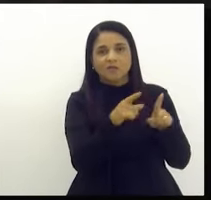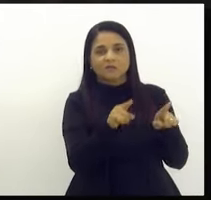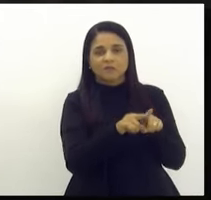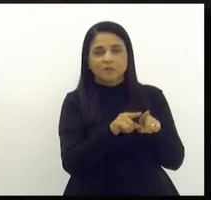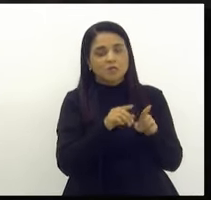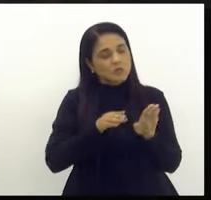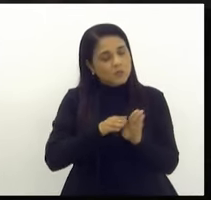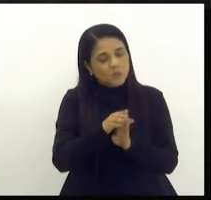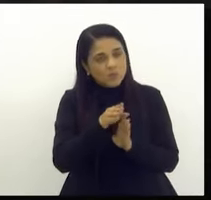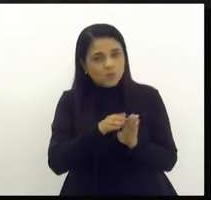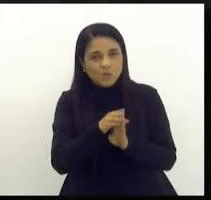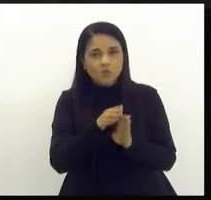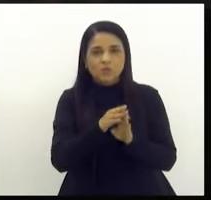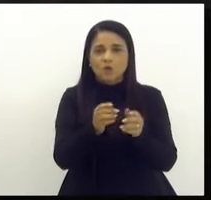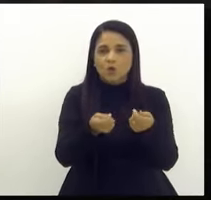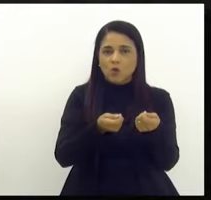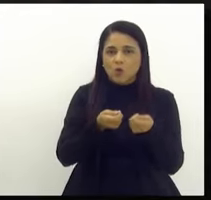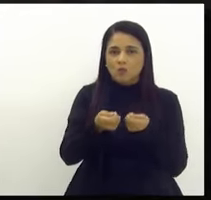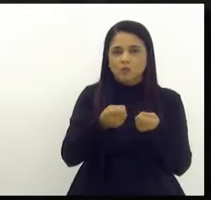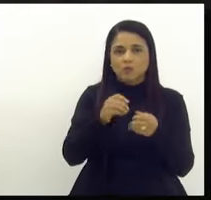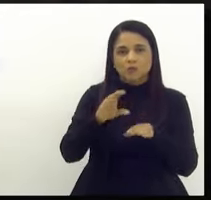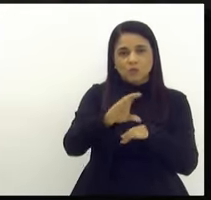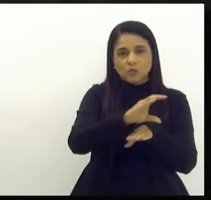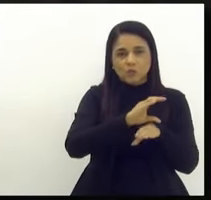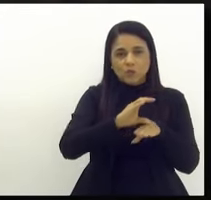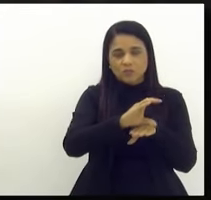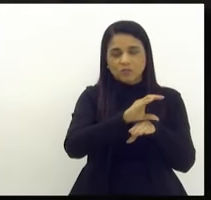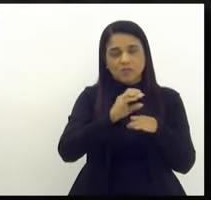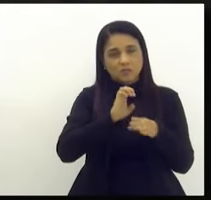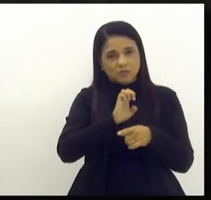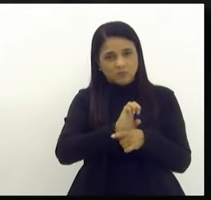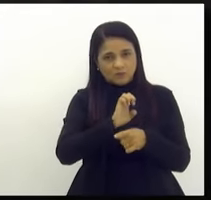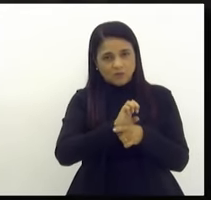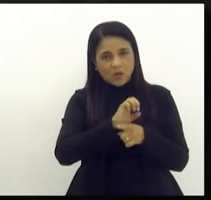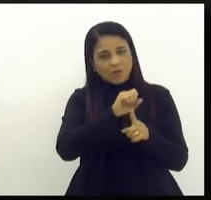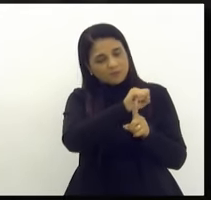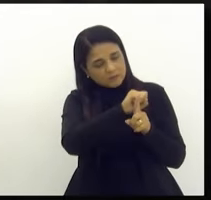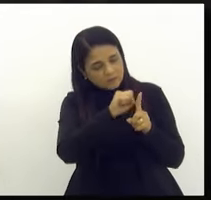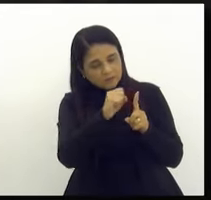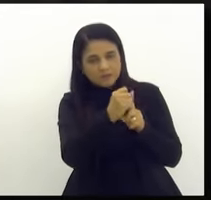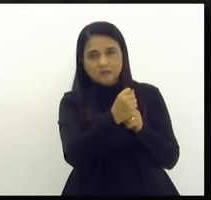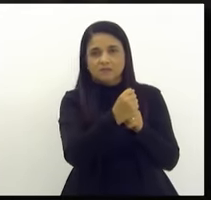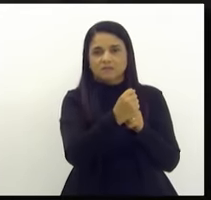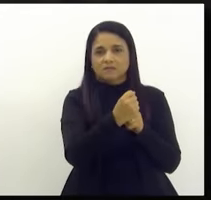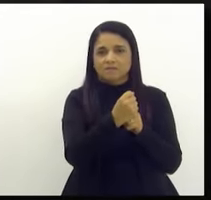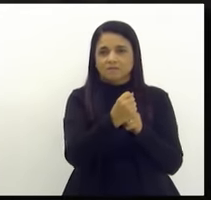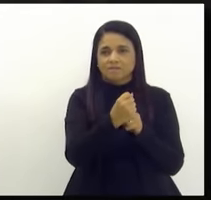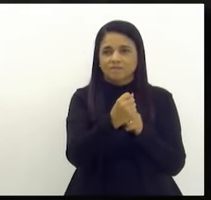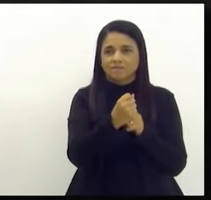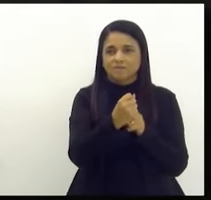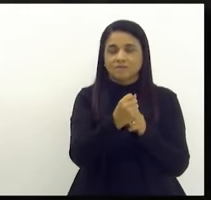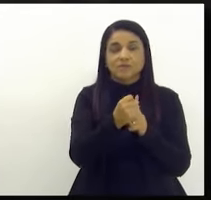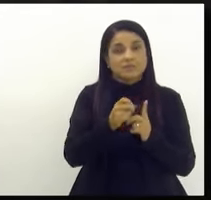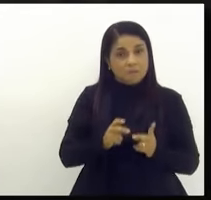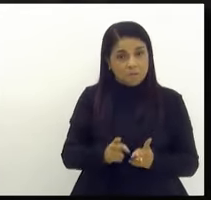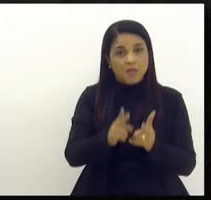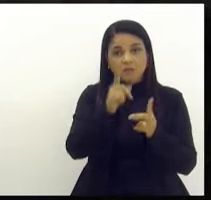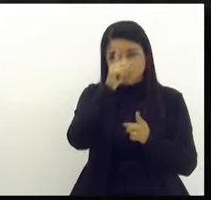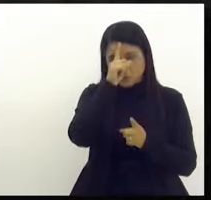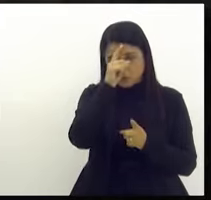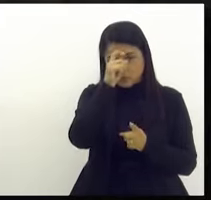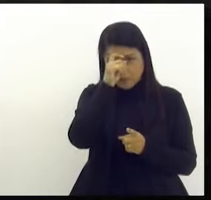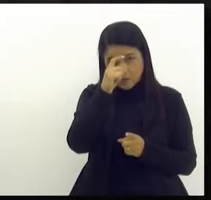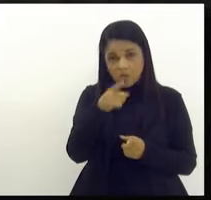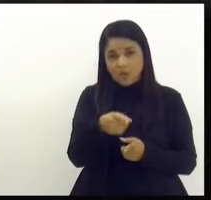orientação e controle do Conselho Estadual de assistência social nesse mesmo hospital pois não